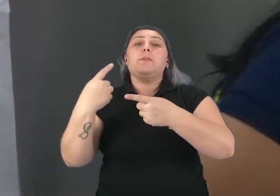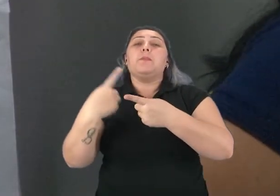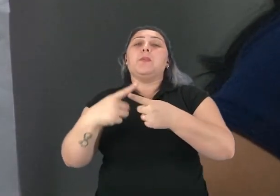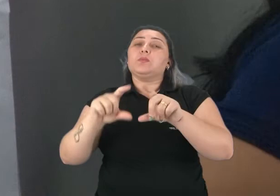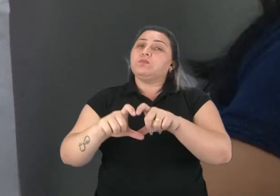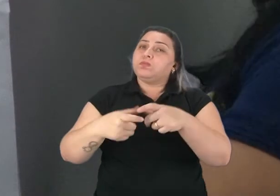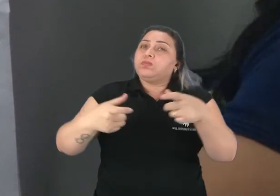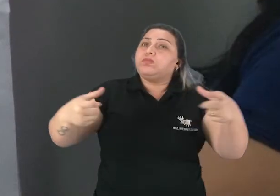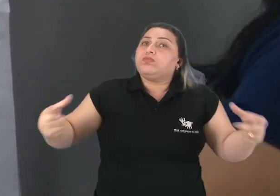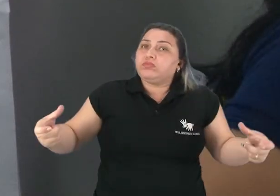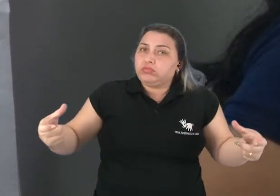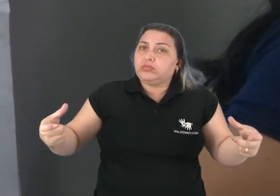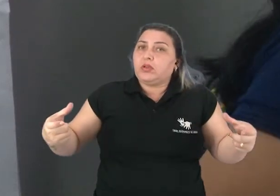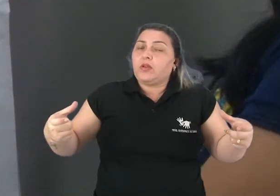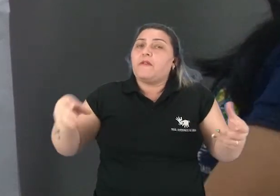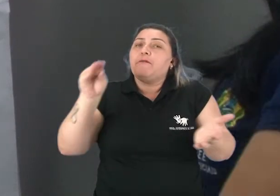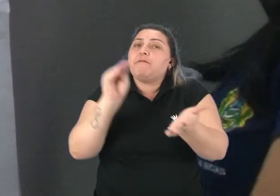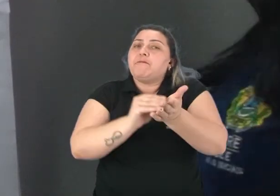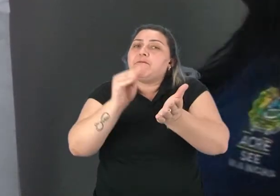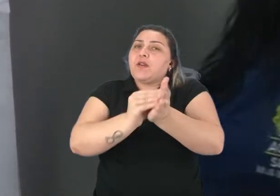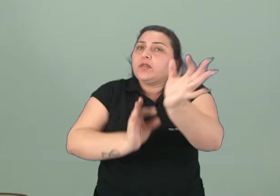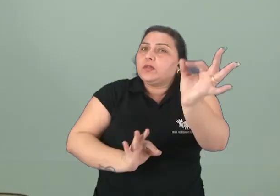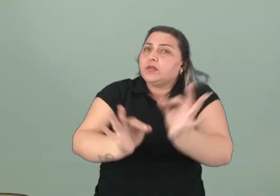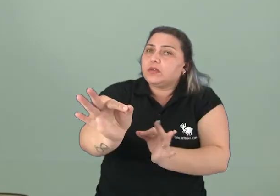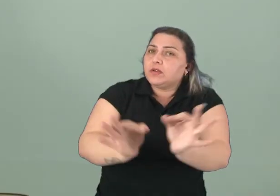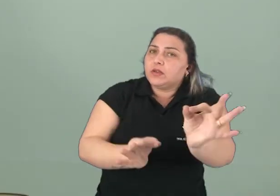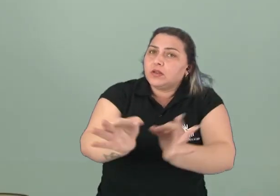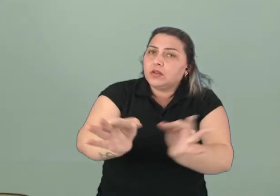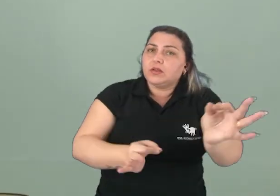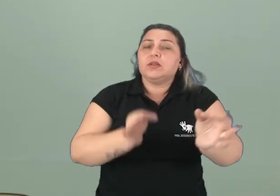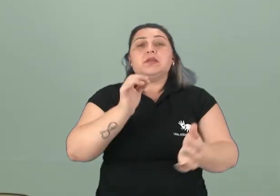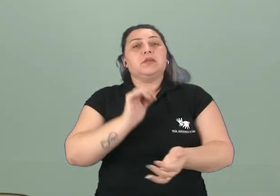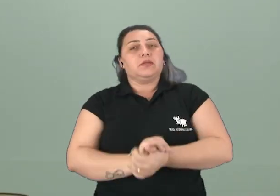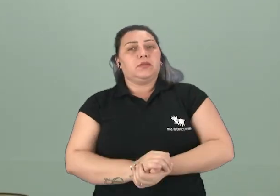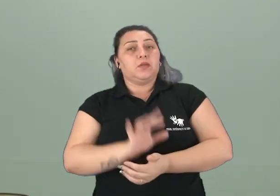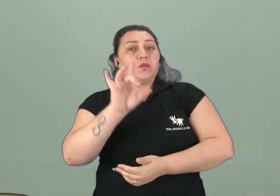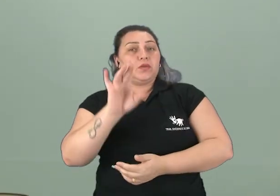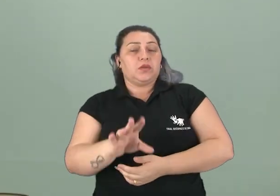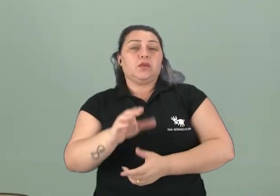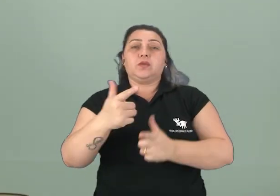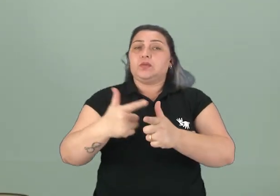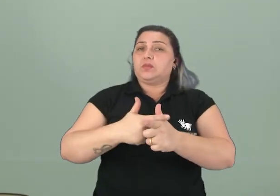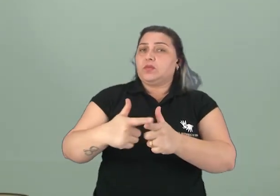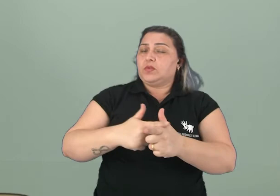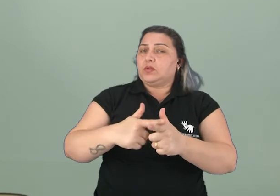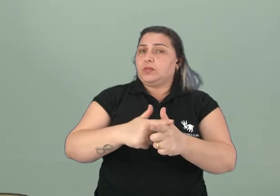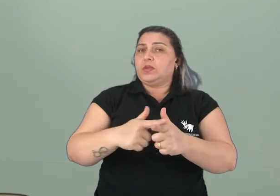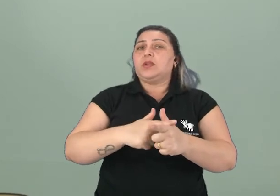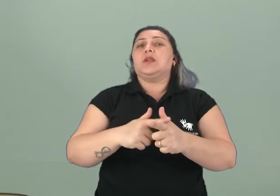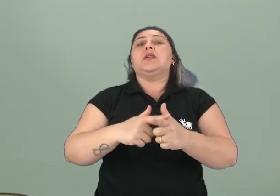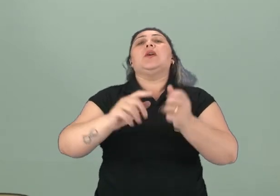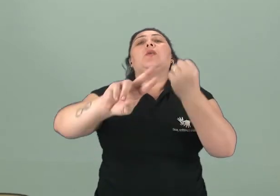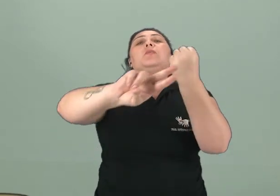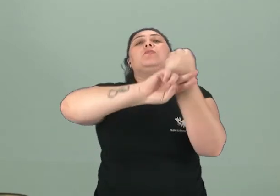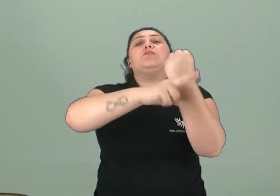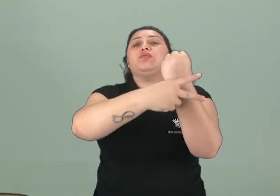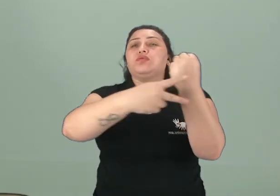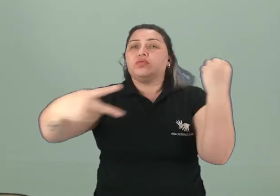crescimento desordenado. Então, eu vou marcar apenas os problemas urbanos, né, que são consequências desse